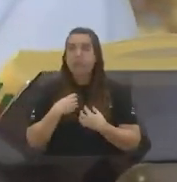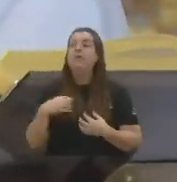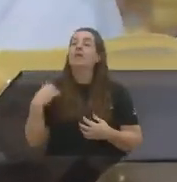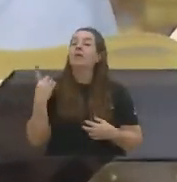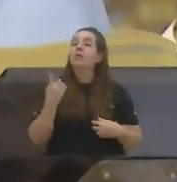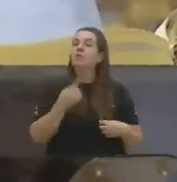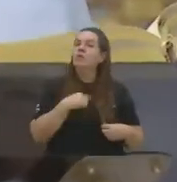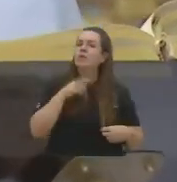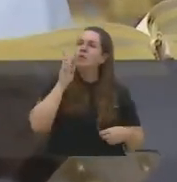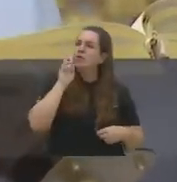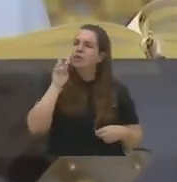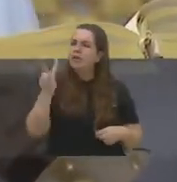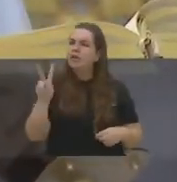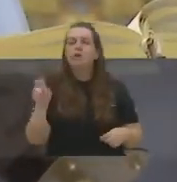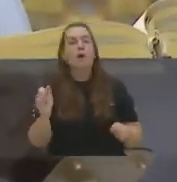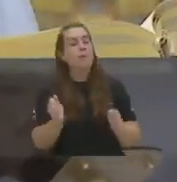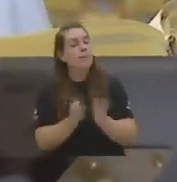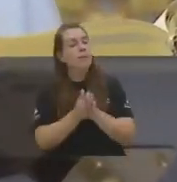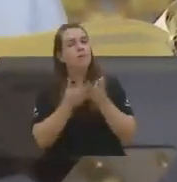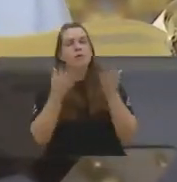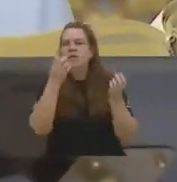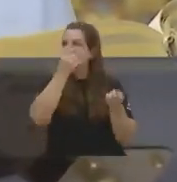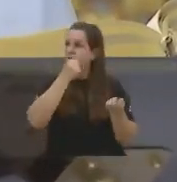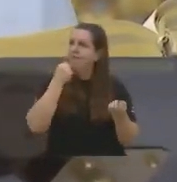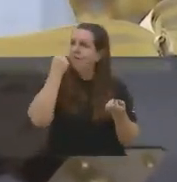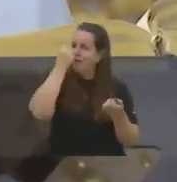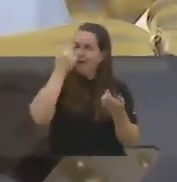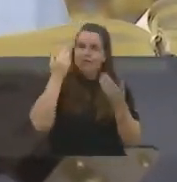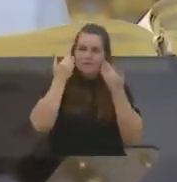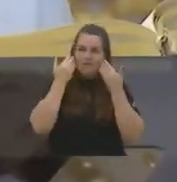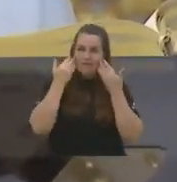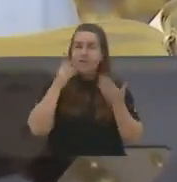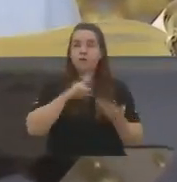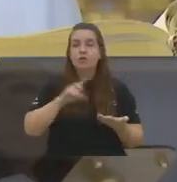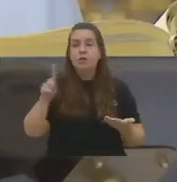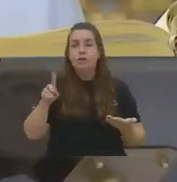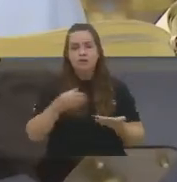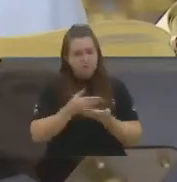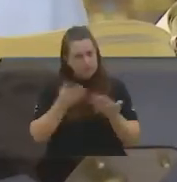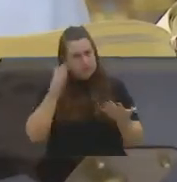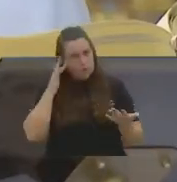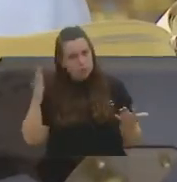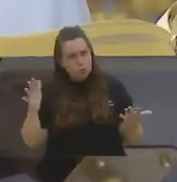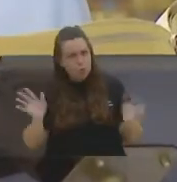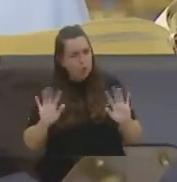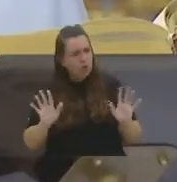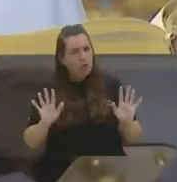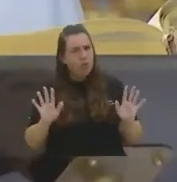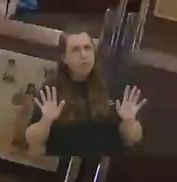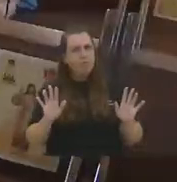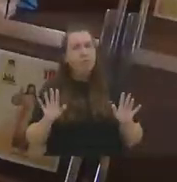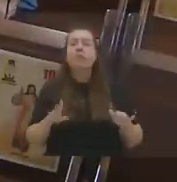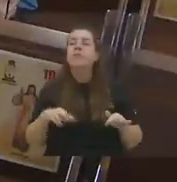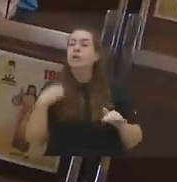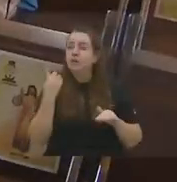contemplando a maravilhosa face de Deus. Vocês não sonham com isso, não? Será que é só eu que estou fora da casinha?